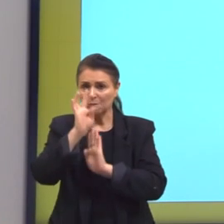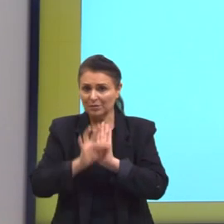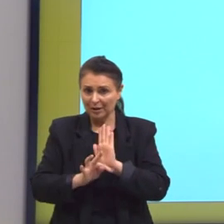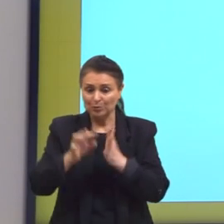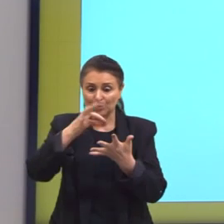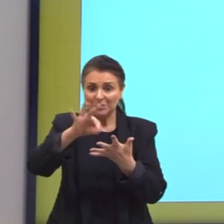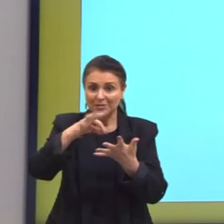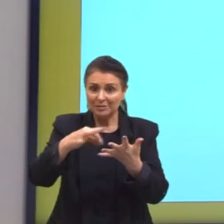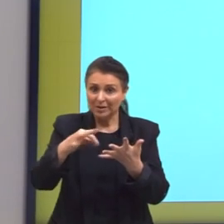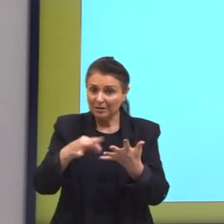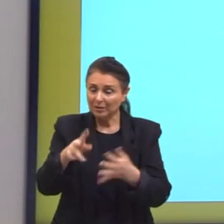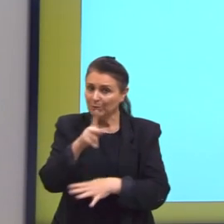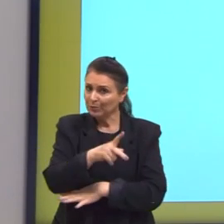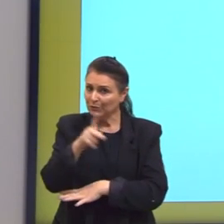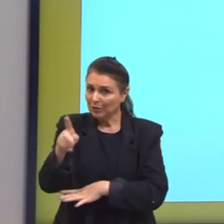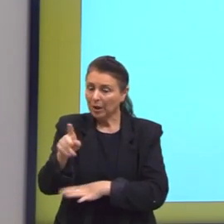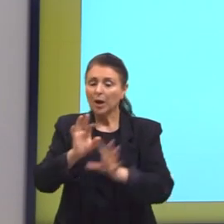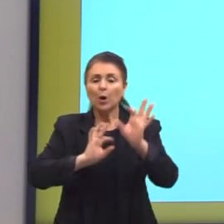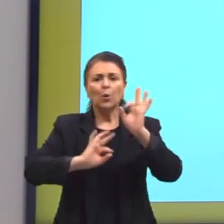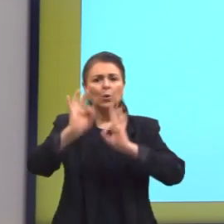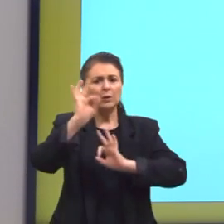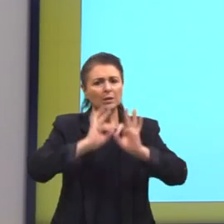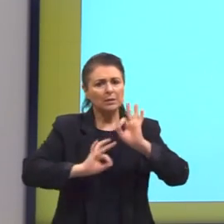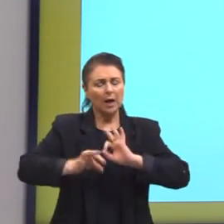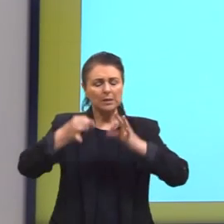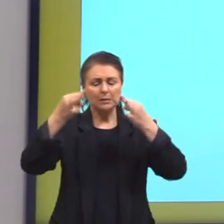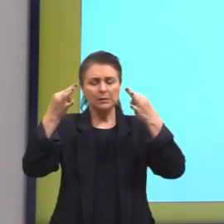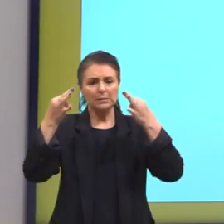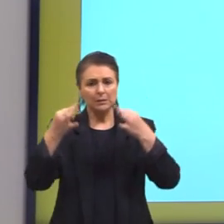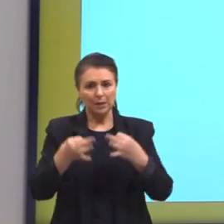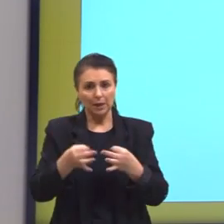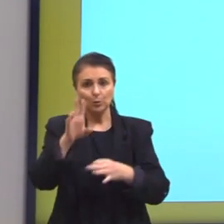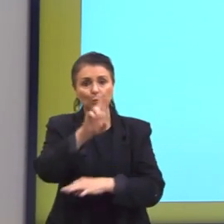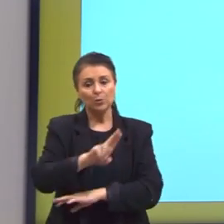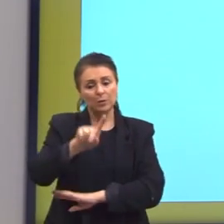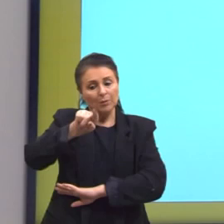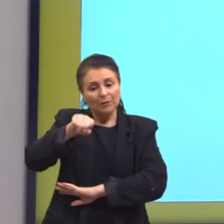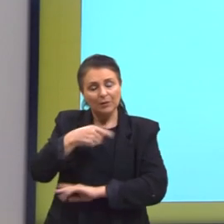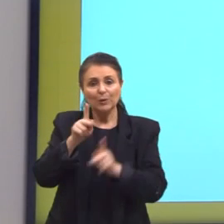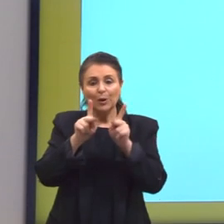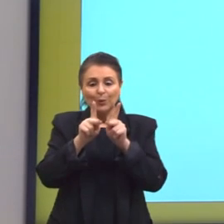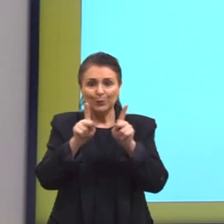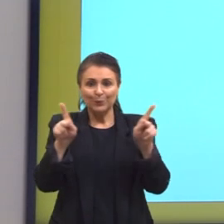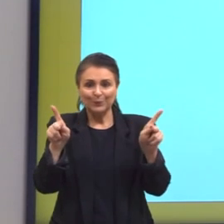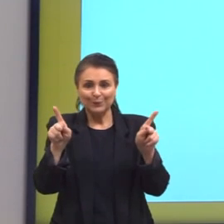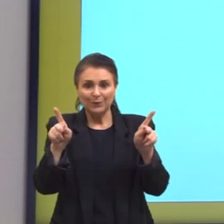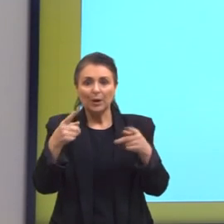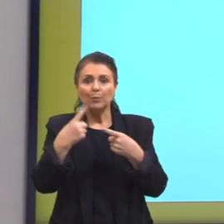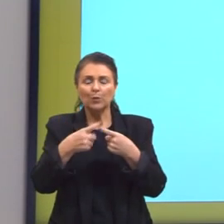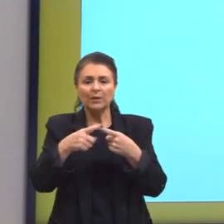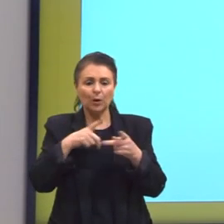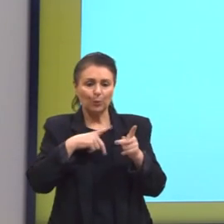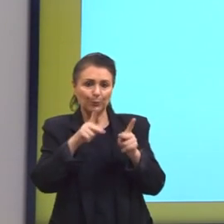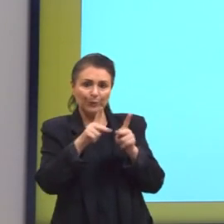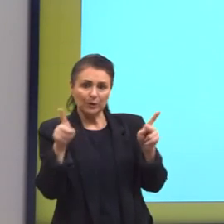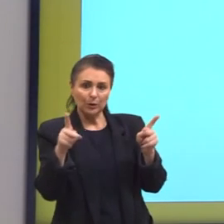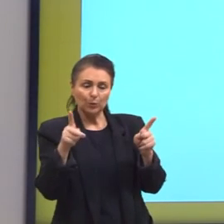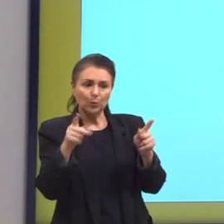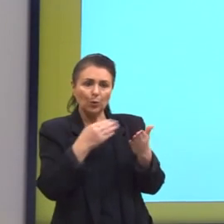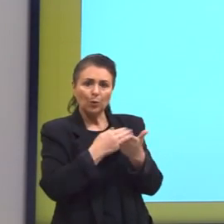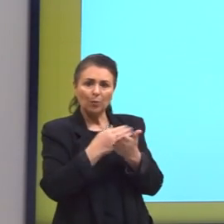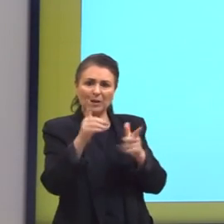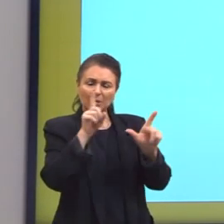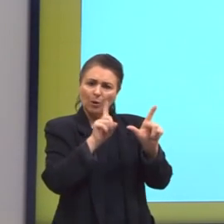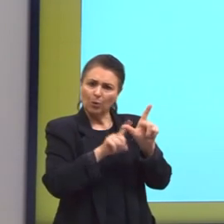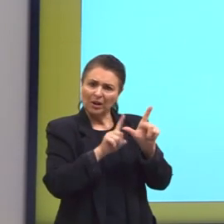eu destaquei é organizar corretamente através das vírgulas esse período porque eu tenho um período que começa na letra maiúscula